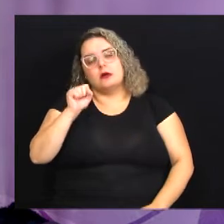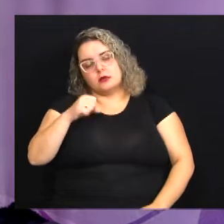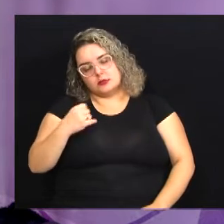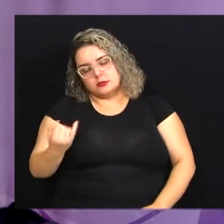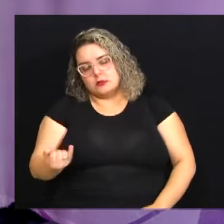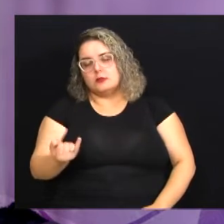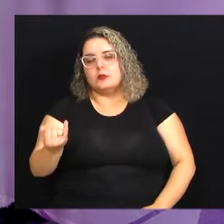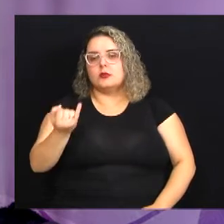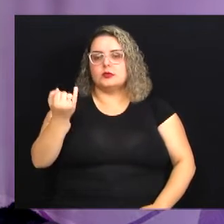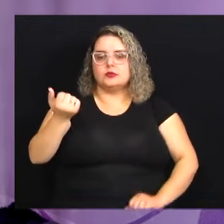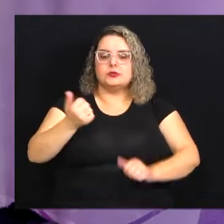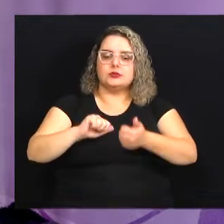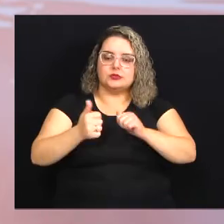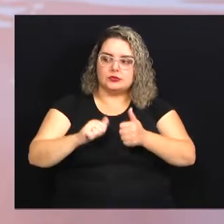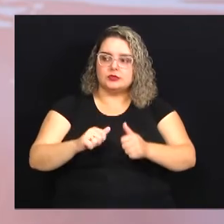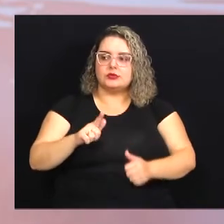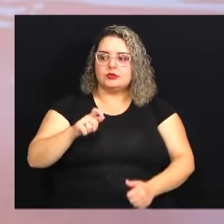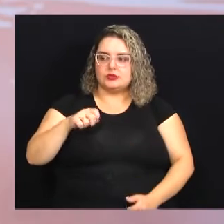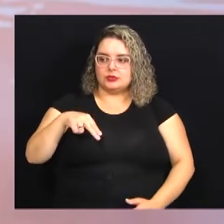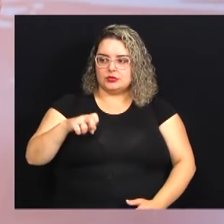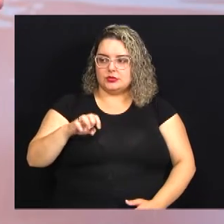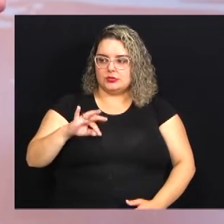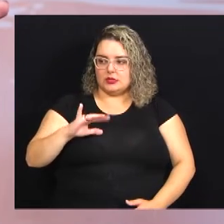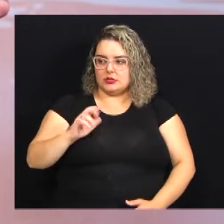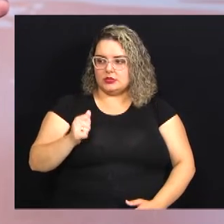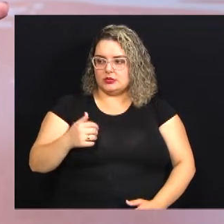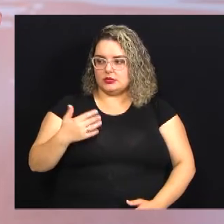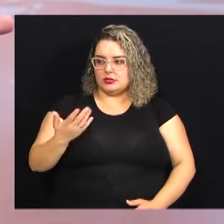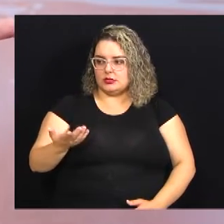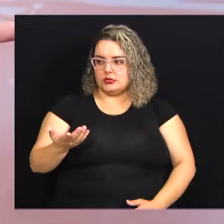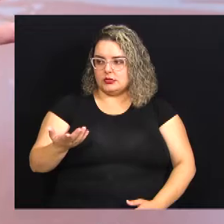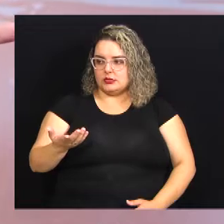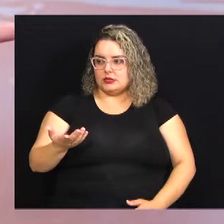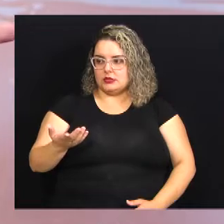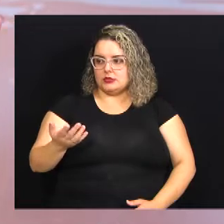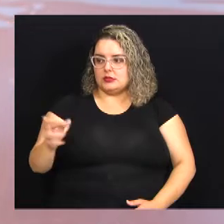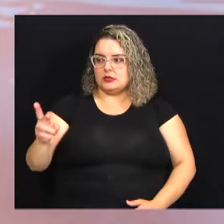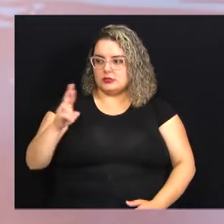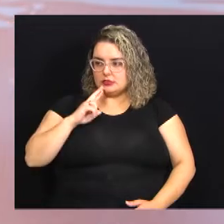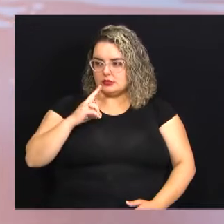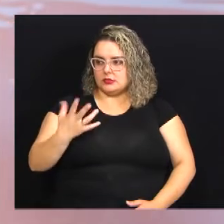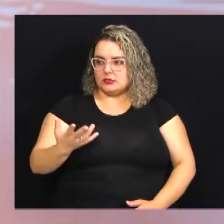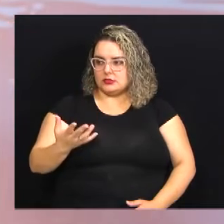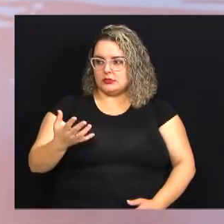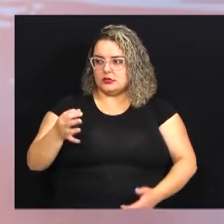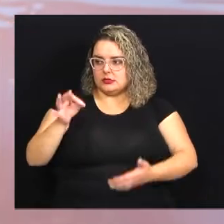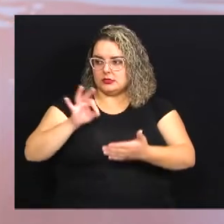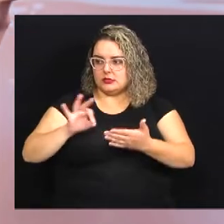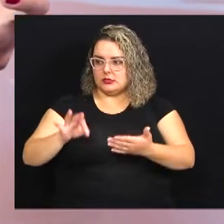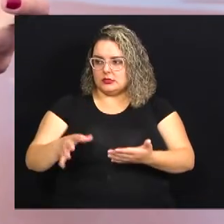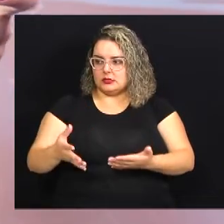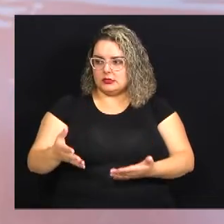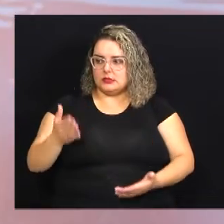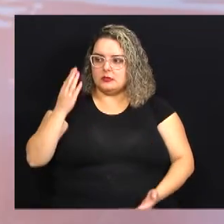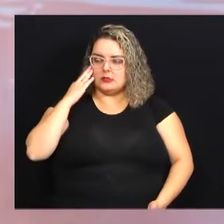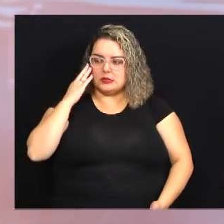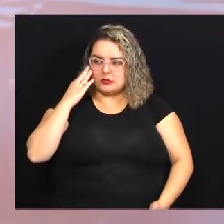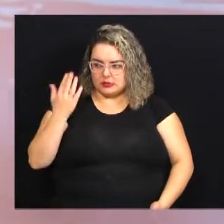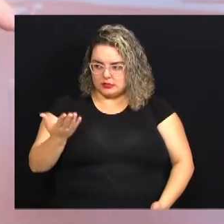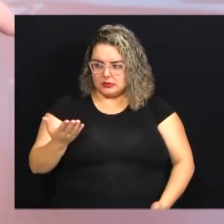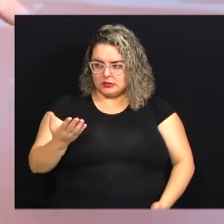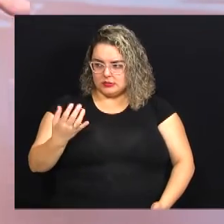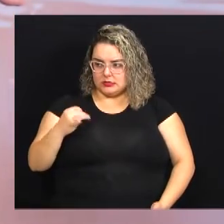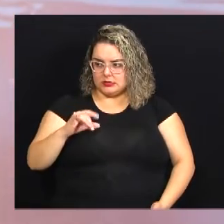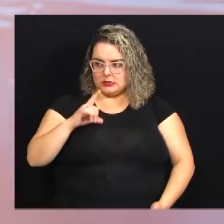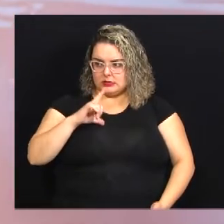interessante fazer a avaliação genética. E dá então, diante da sua resposta, me corrija, dá para saber então se a pessoa